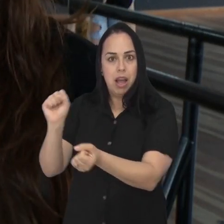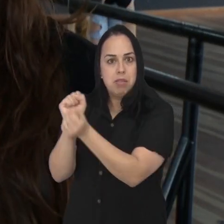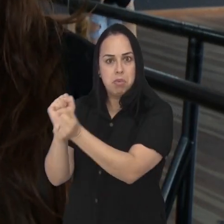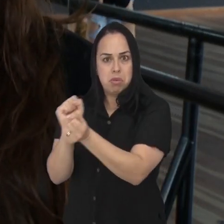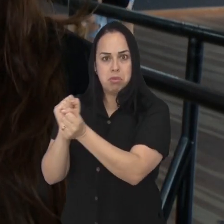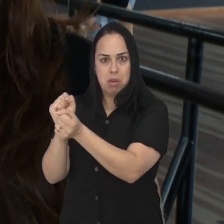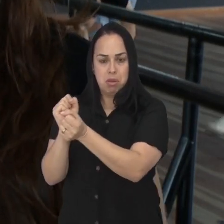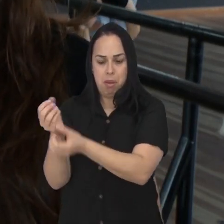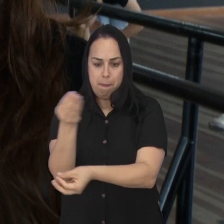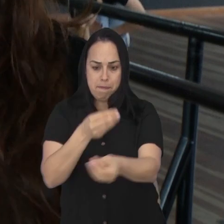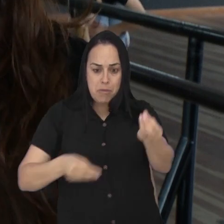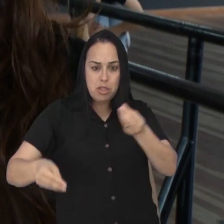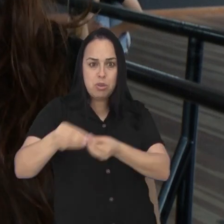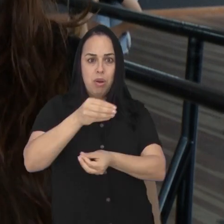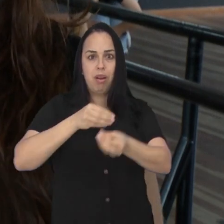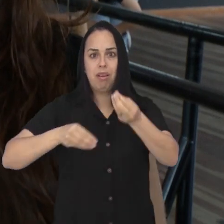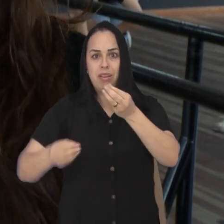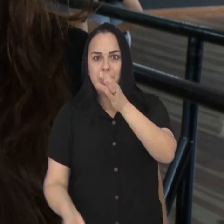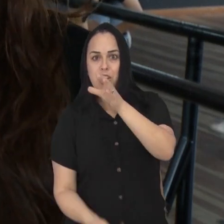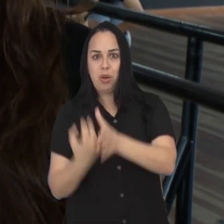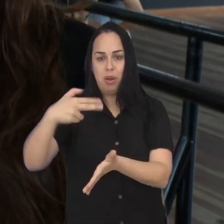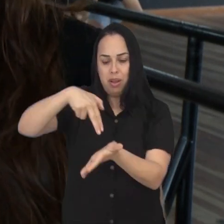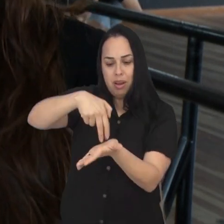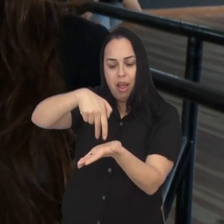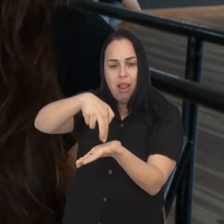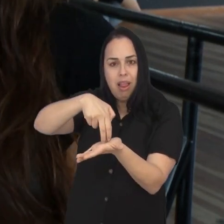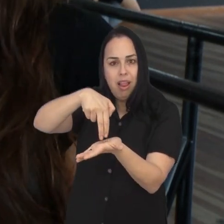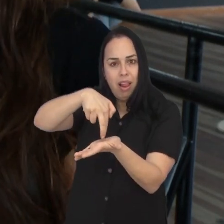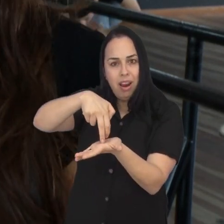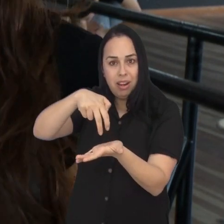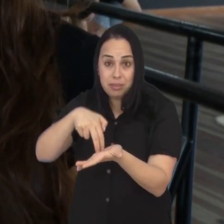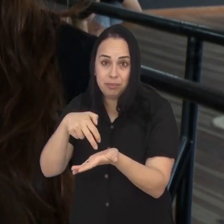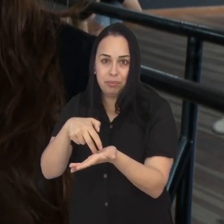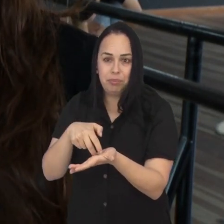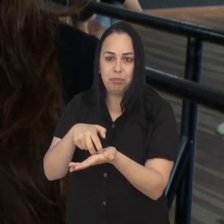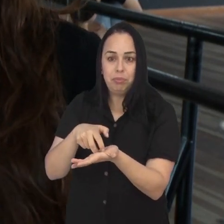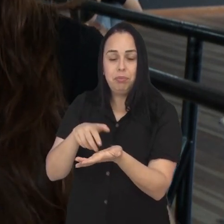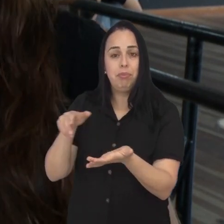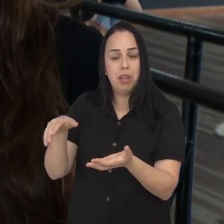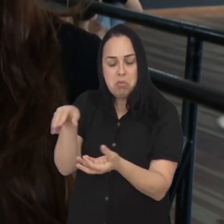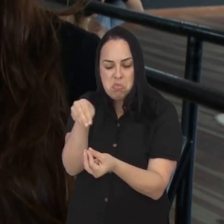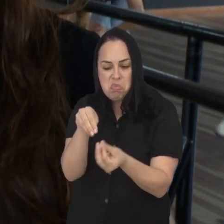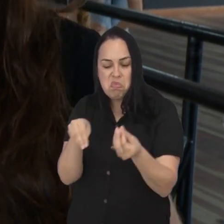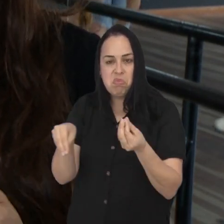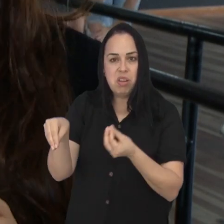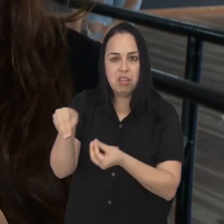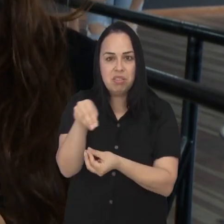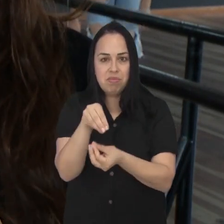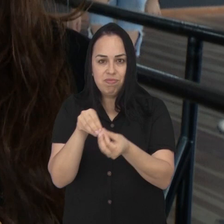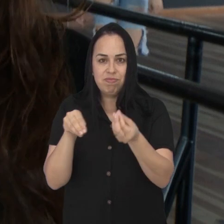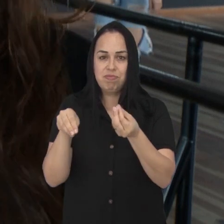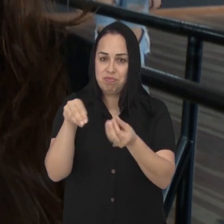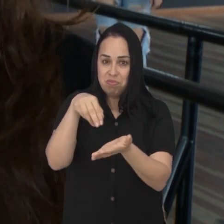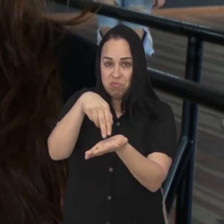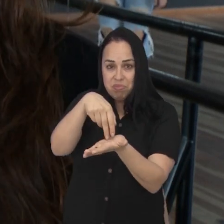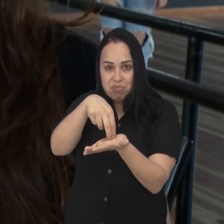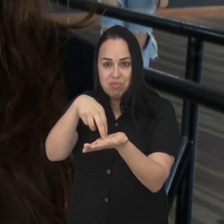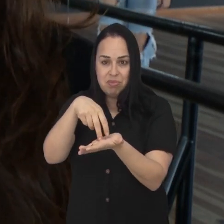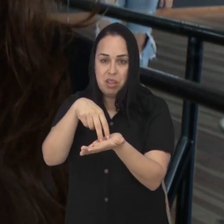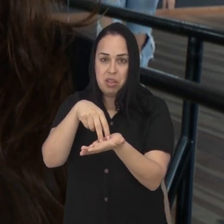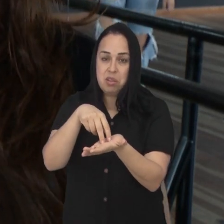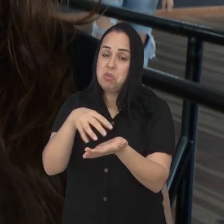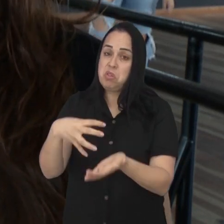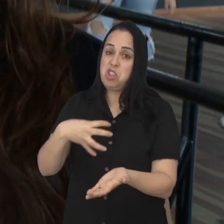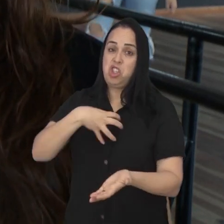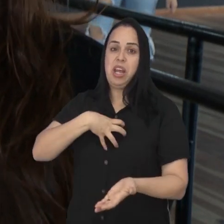escravos levaram para a América, e os pretos, eles, dentro dessa fusão, eles desenvolveram o